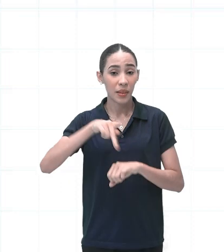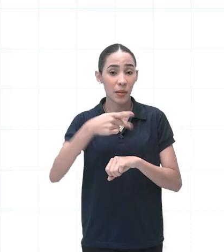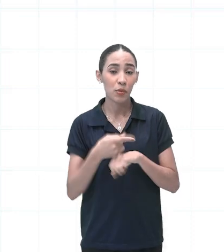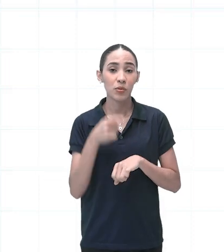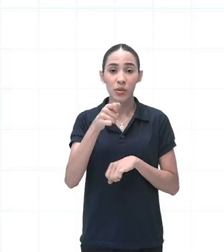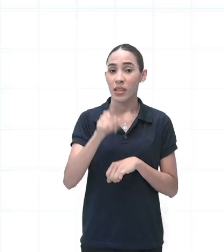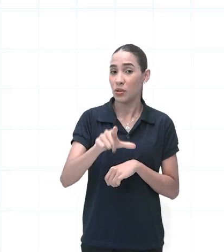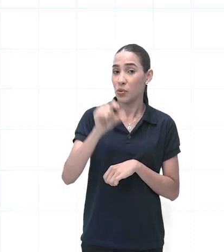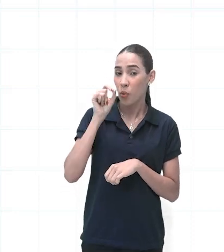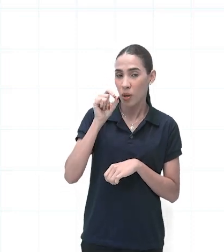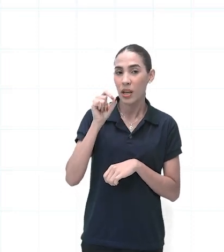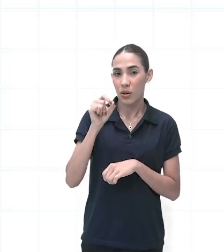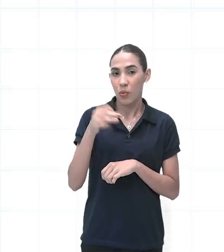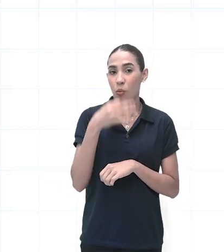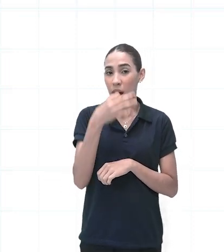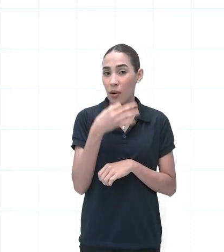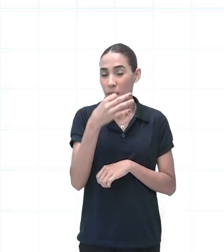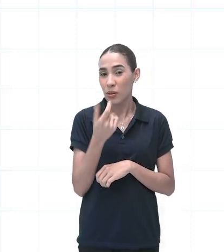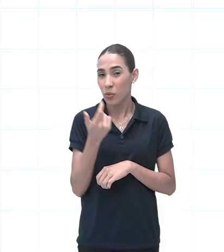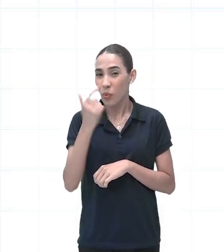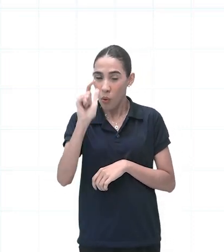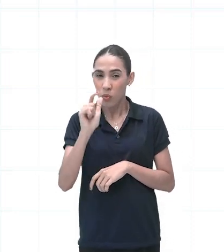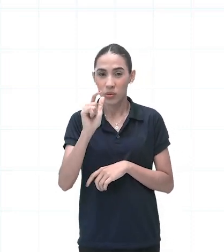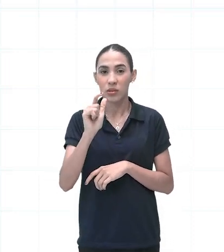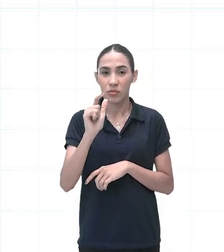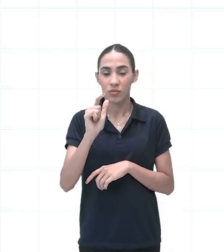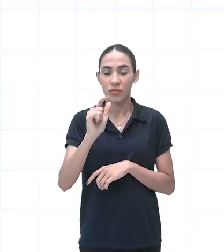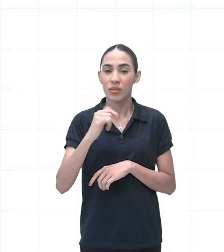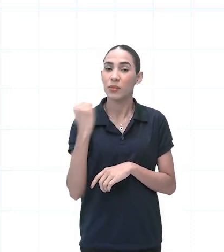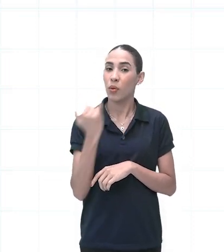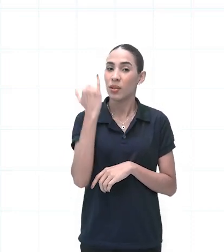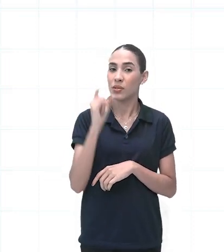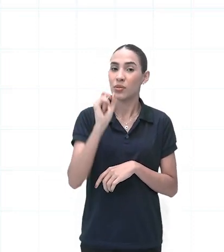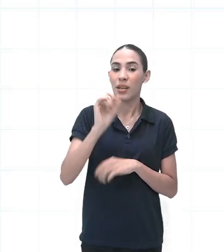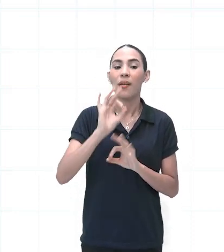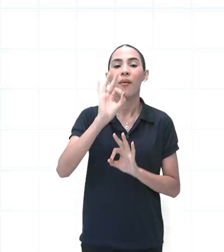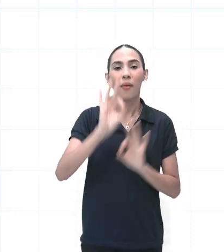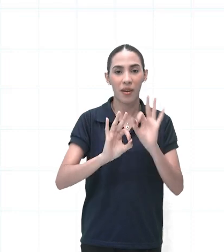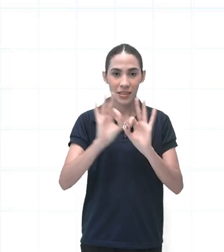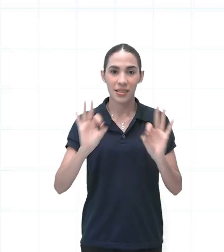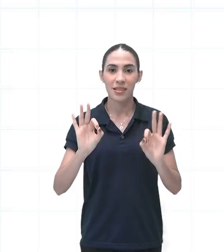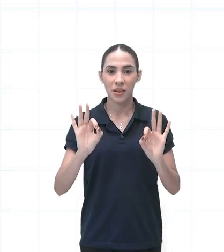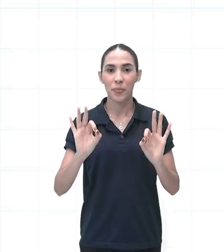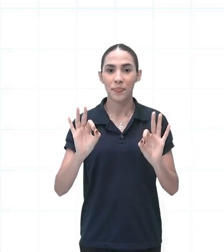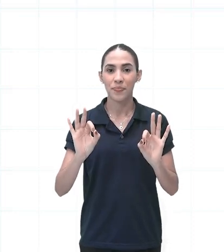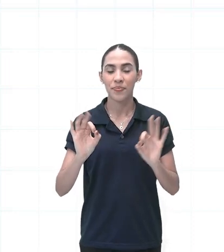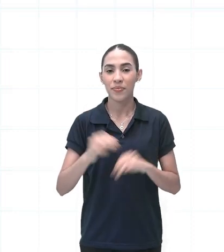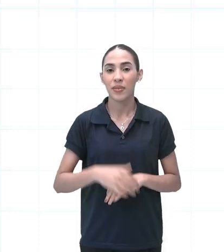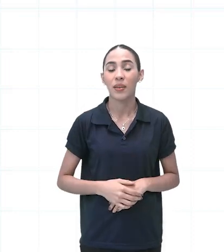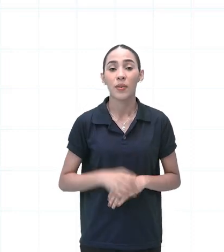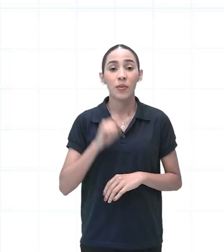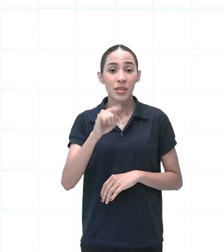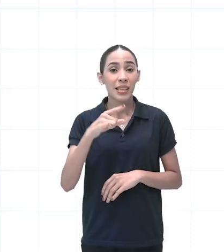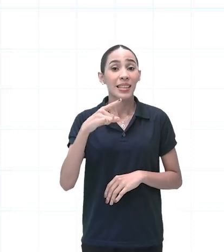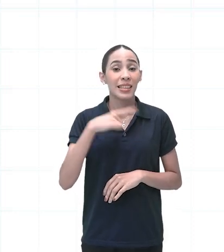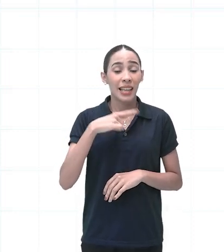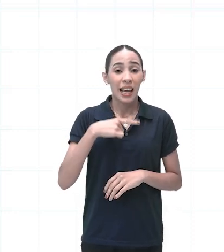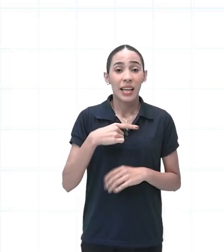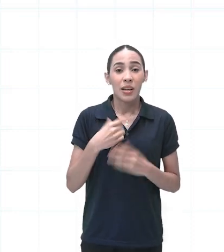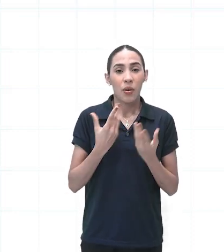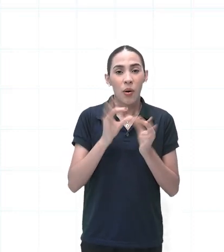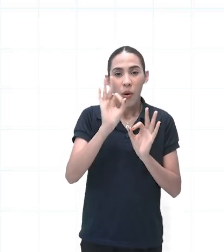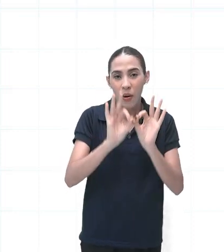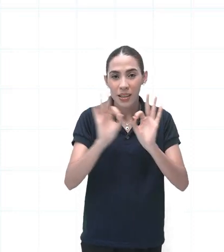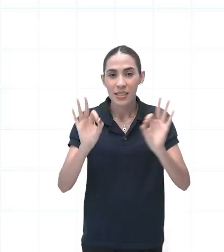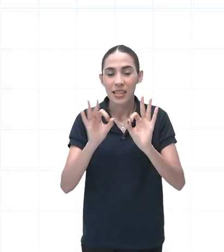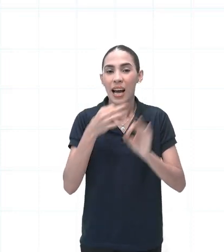você seleciona os argumentos, outro movimento importante é a organização. Você tem que colocar